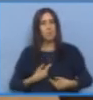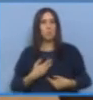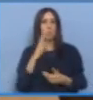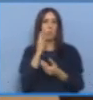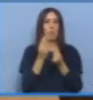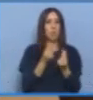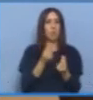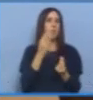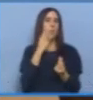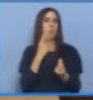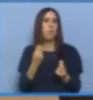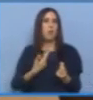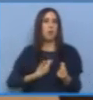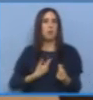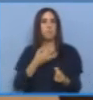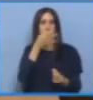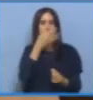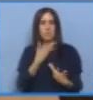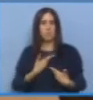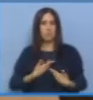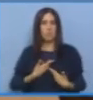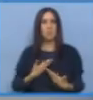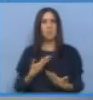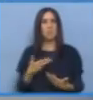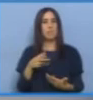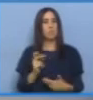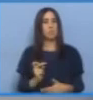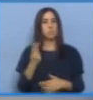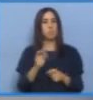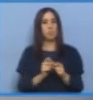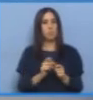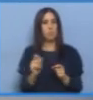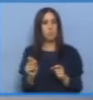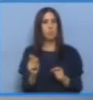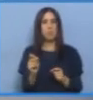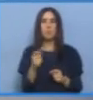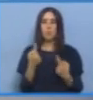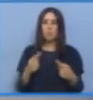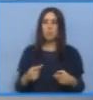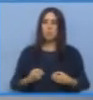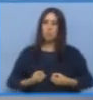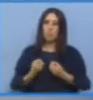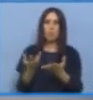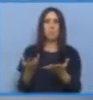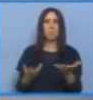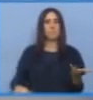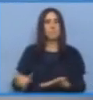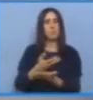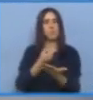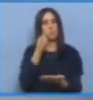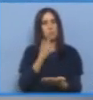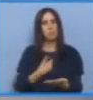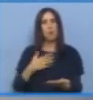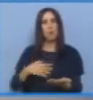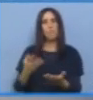e os meus defeitos e minhas fragilidades. E, portanto, estes 2 anos são dizer, isto é tudo o que eu tenho, tomem. Partilho convosco o que sou e quero que